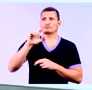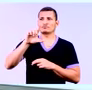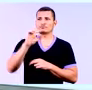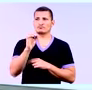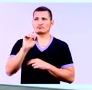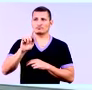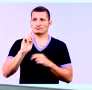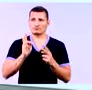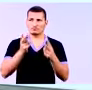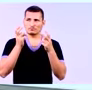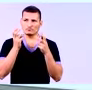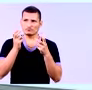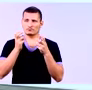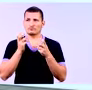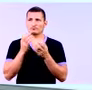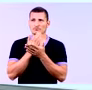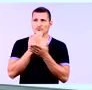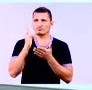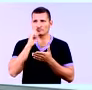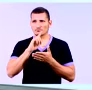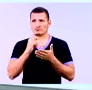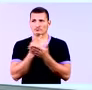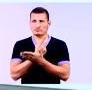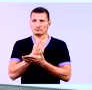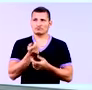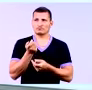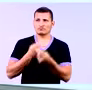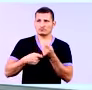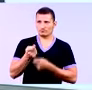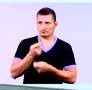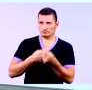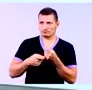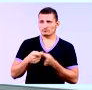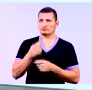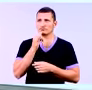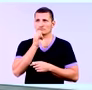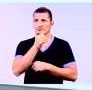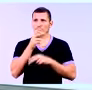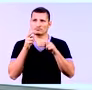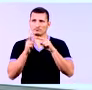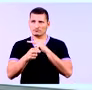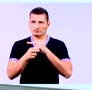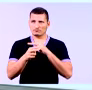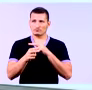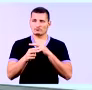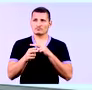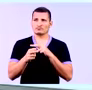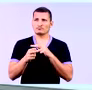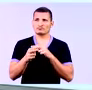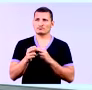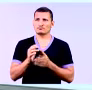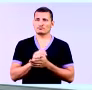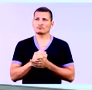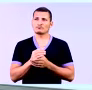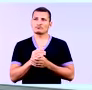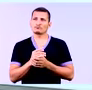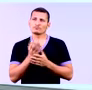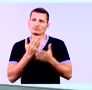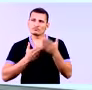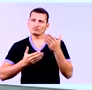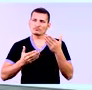Perceba, se alguma falha acontecer durante a transação, se a transação for abortada, tá? Tudo aquilo que foi feito até